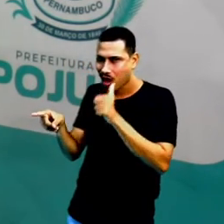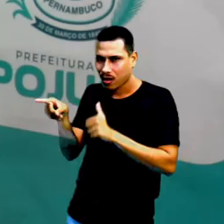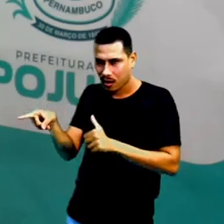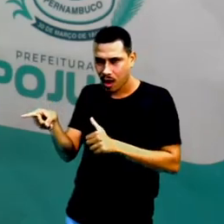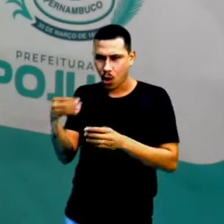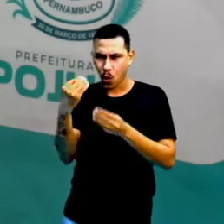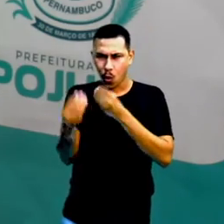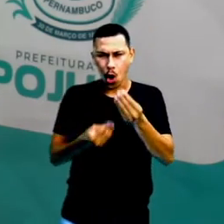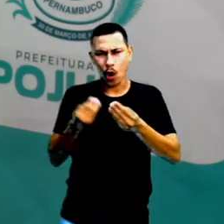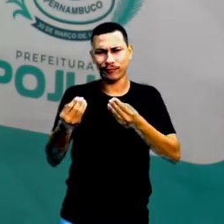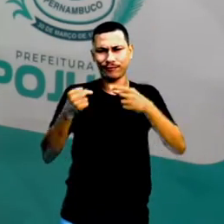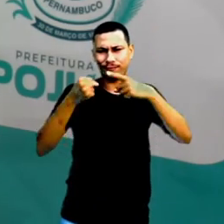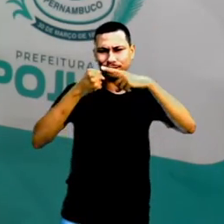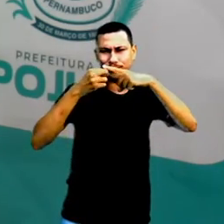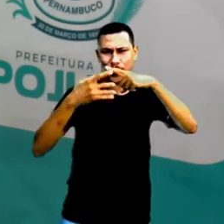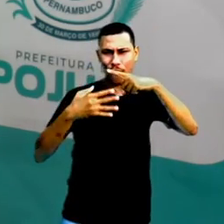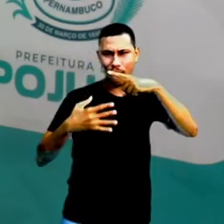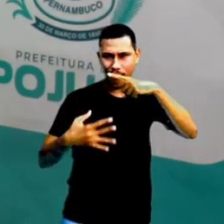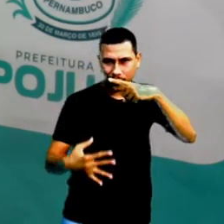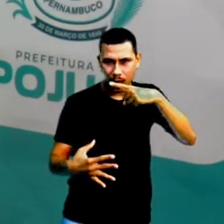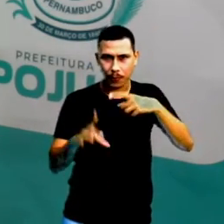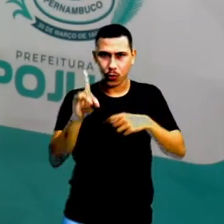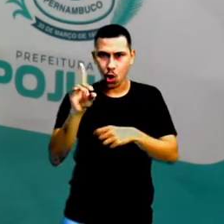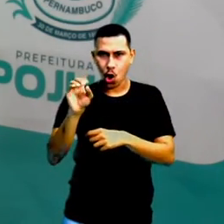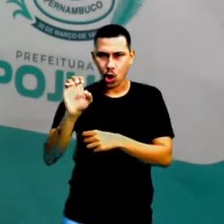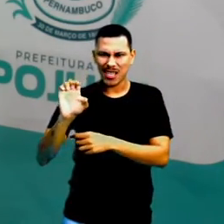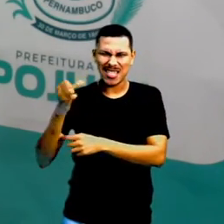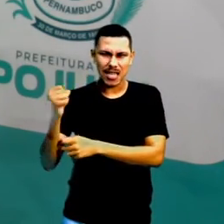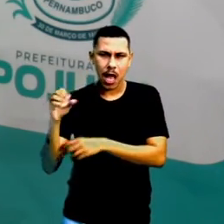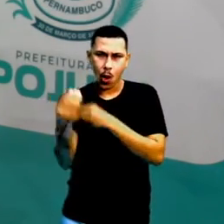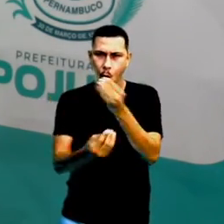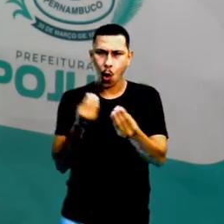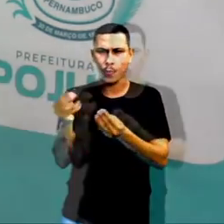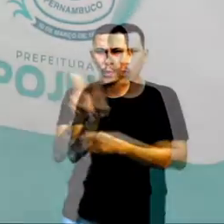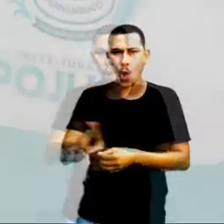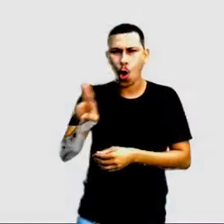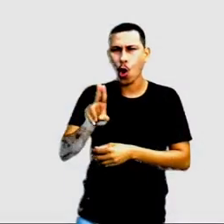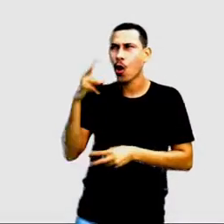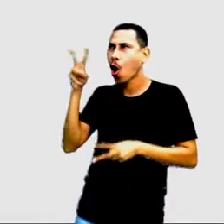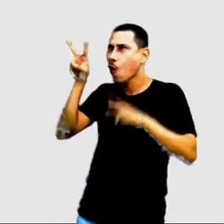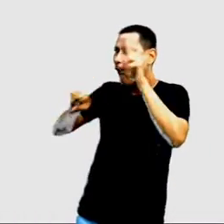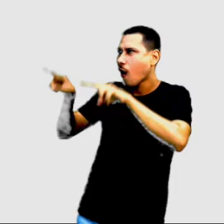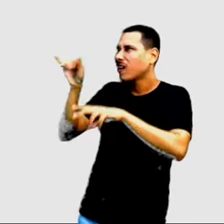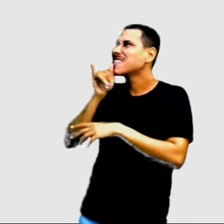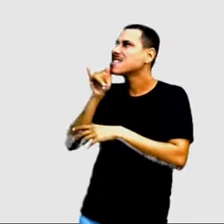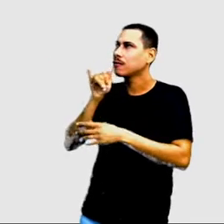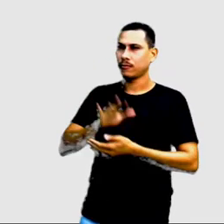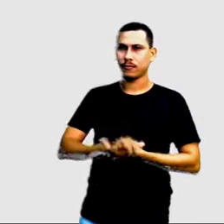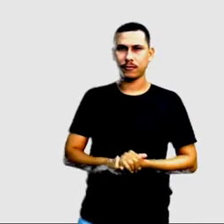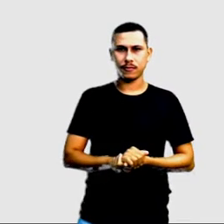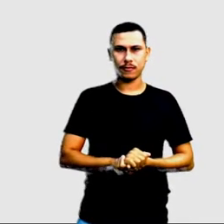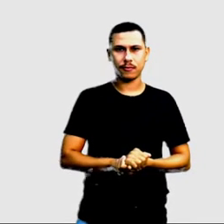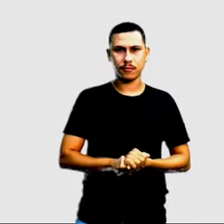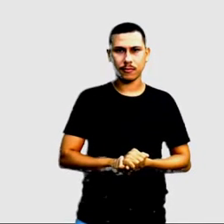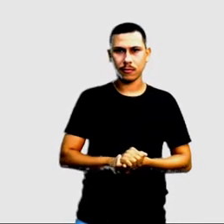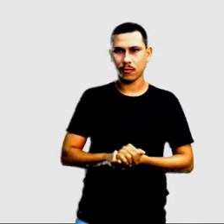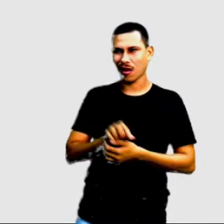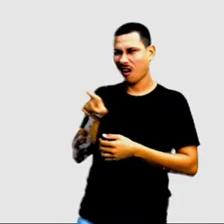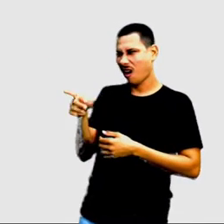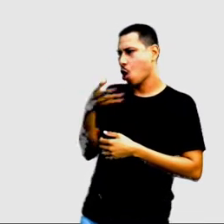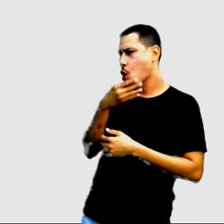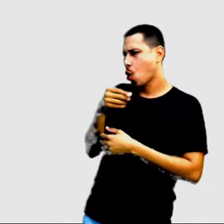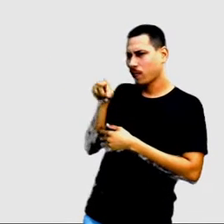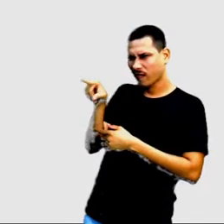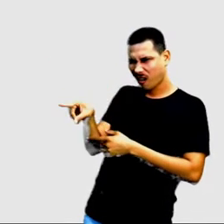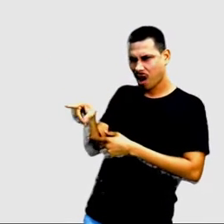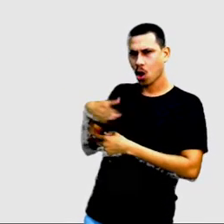exemplo, vamos ler só o exemplo do does, porque o nosso tempo está curto, tá bom? Does he like chocolate? Ele